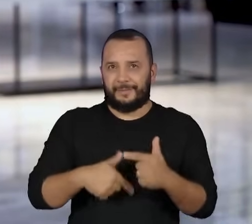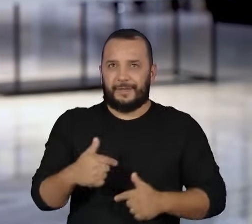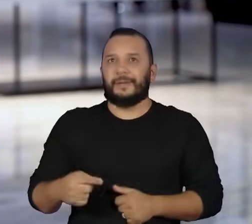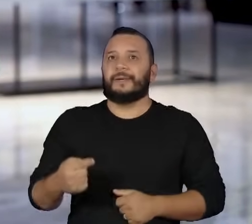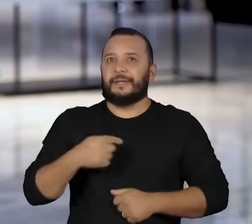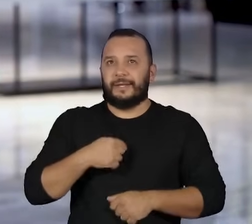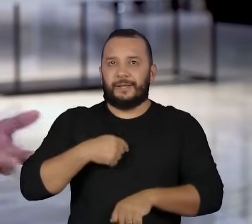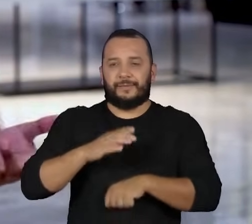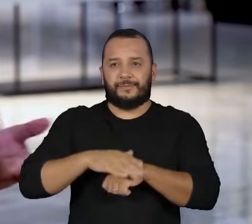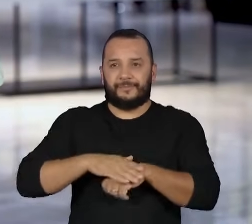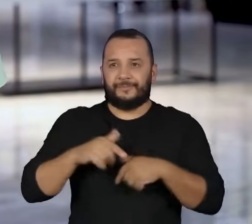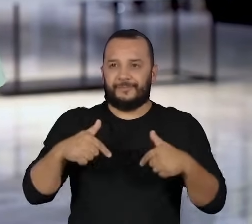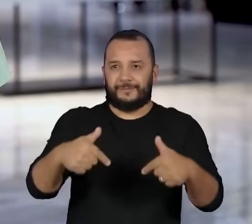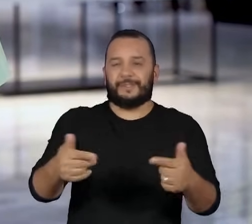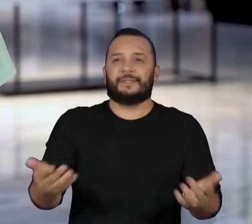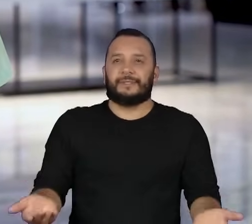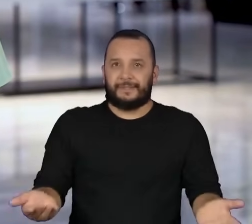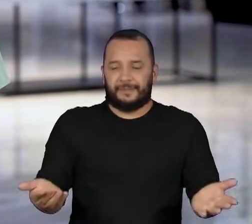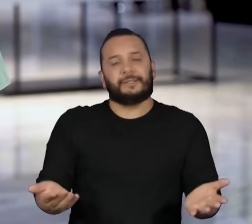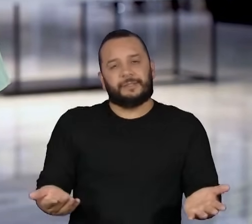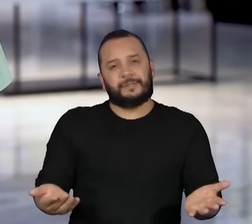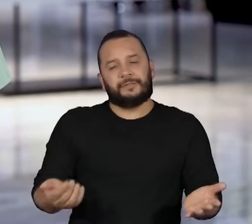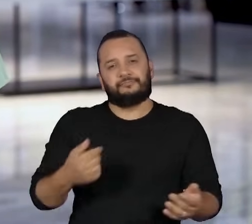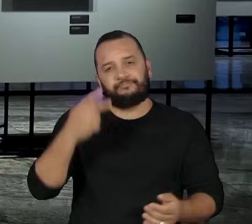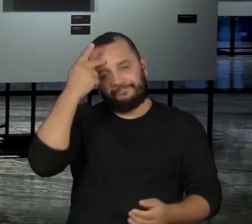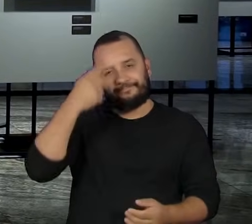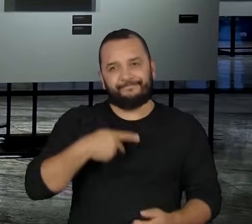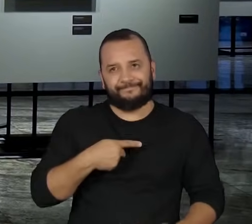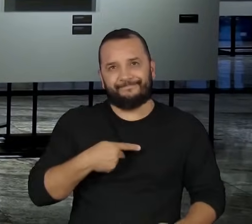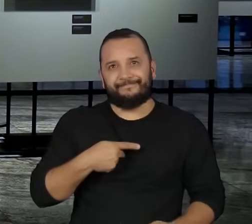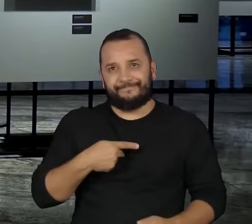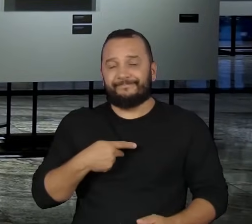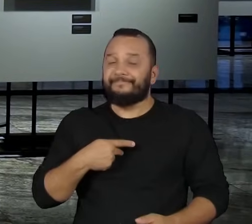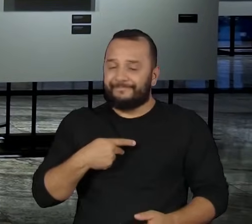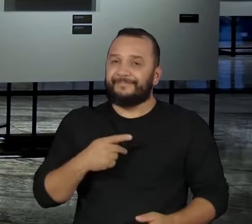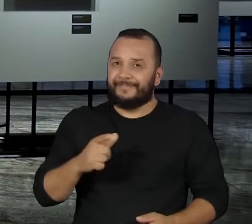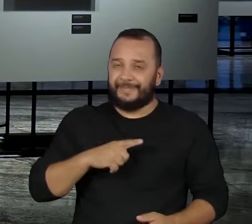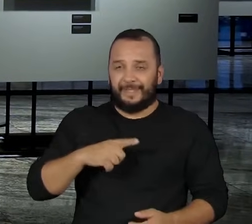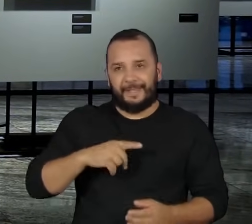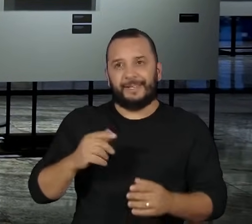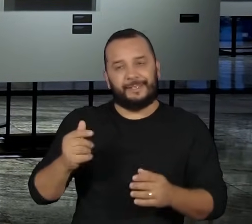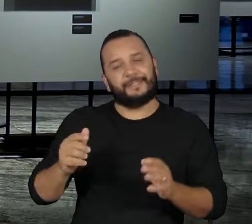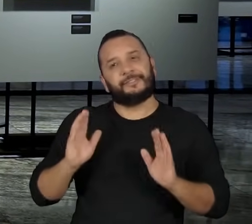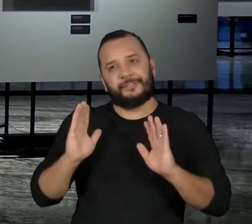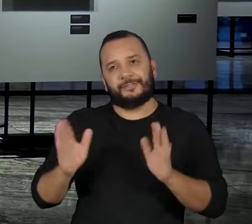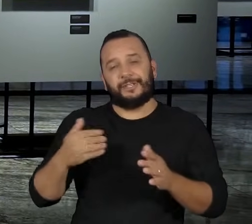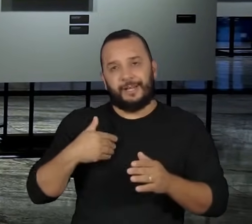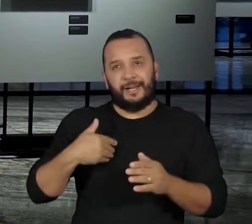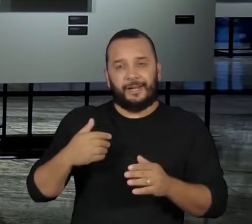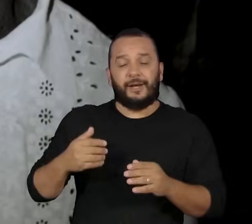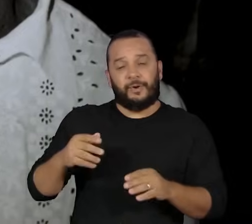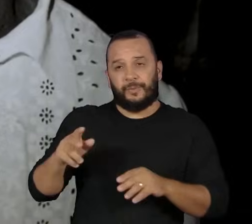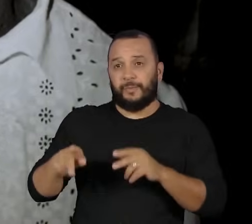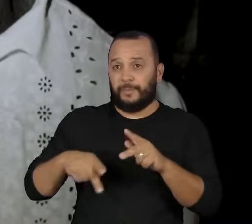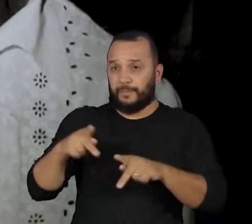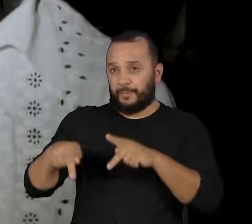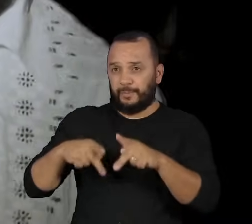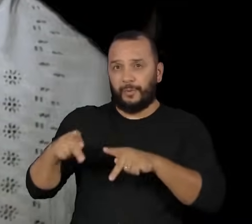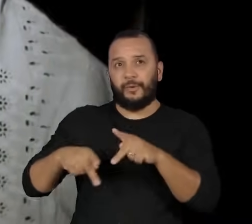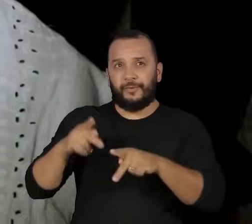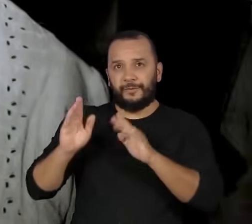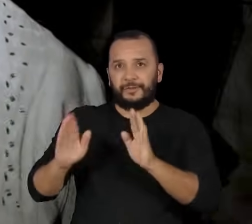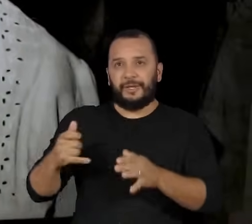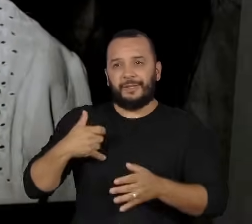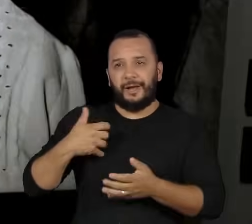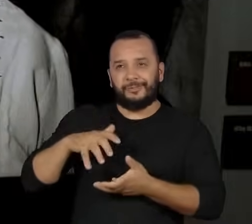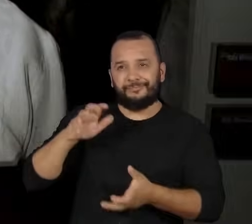fiz tudo de forma independente. Tem a velha guarda, que eu fotografei aqui em São Paulo,